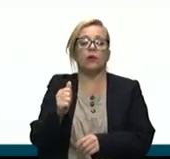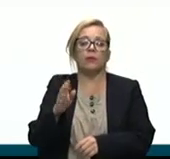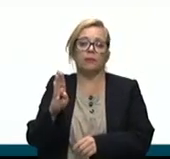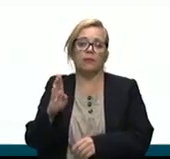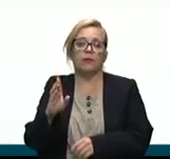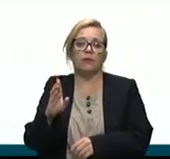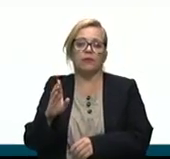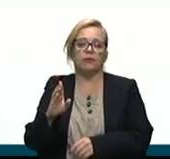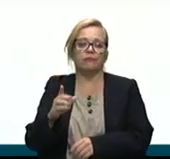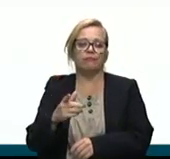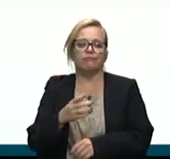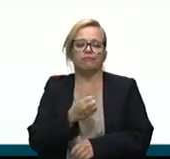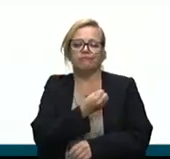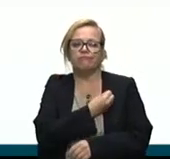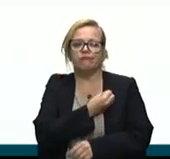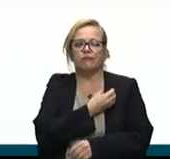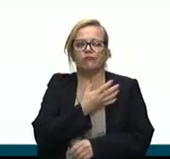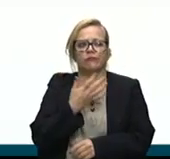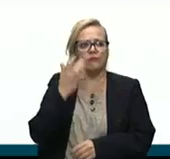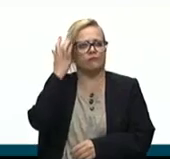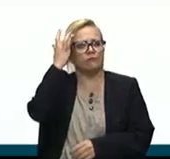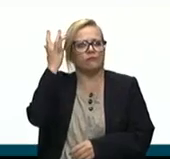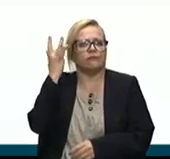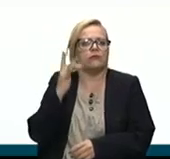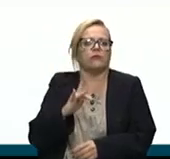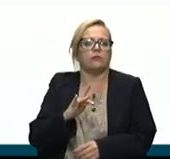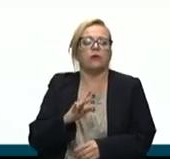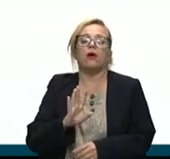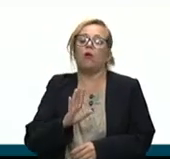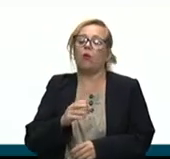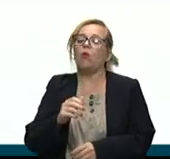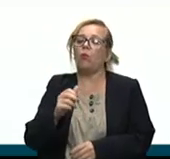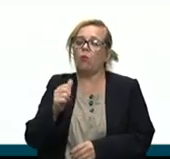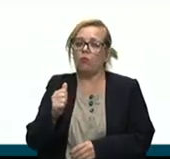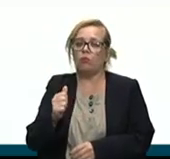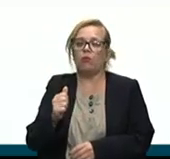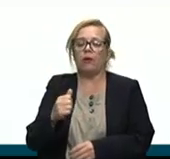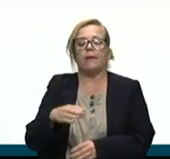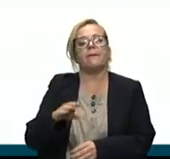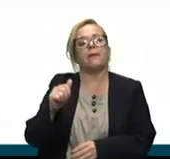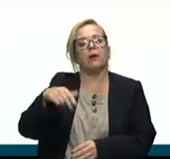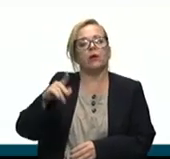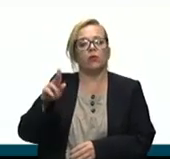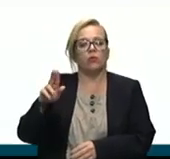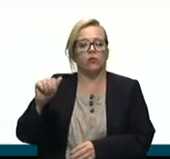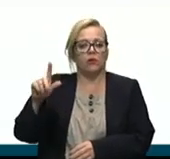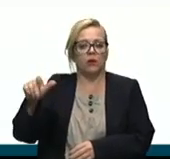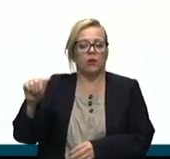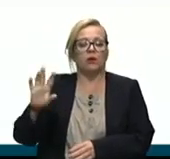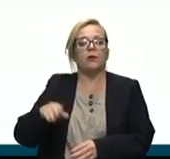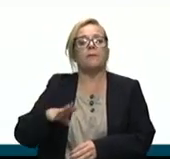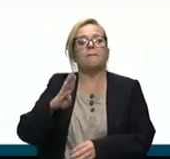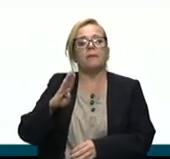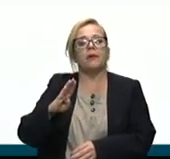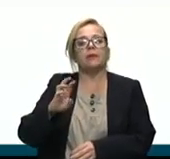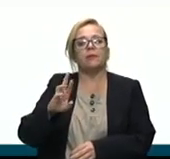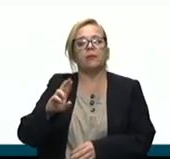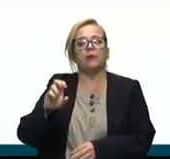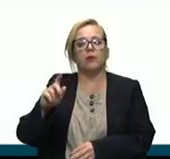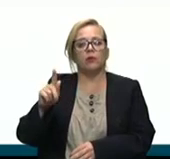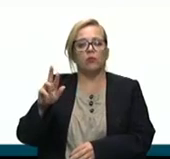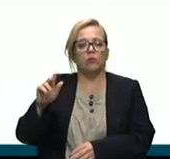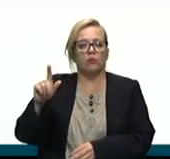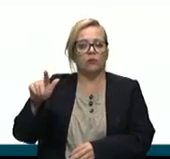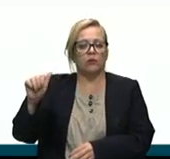números desconhecidos a serem determinados. O a é o coeficiente angular e o b o linear. Como que eu